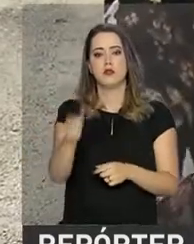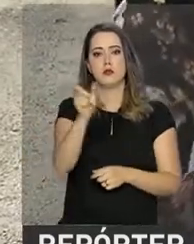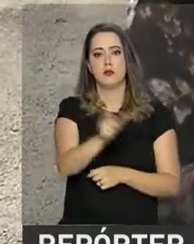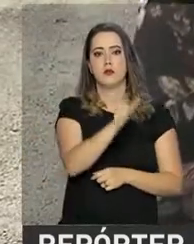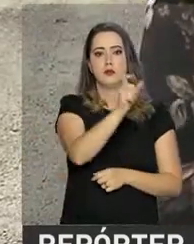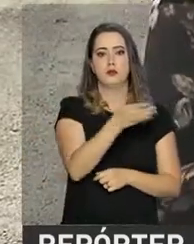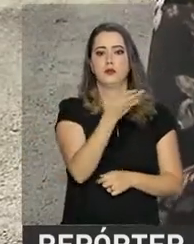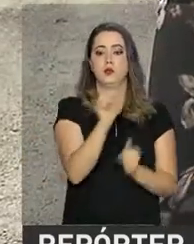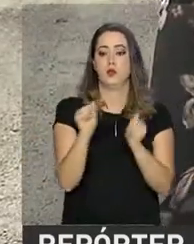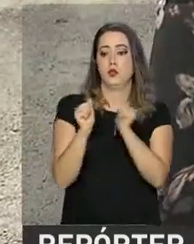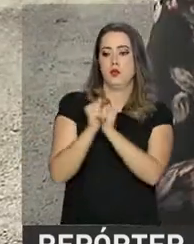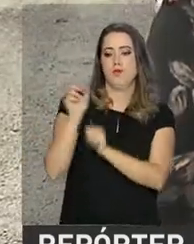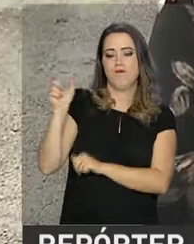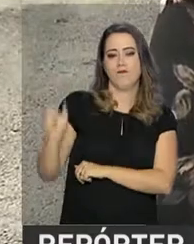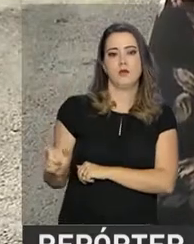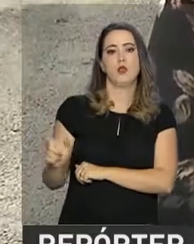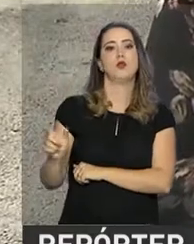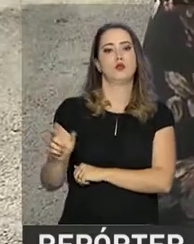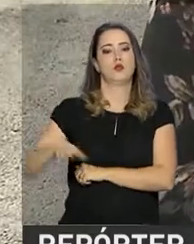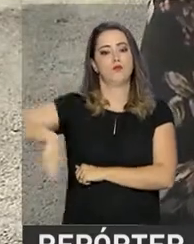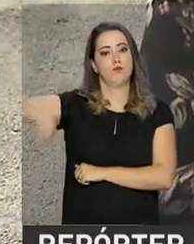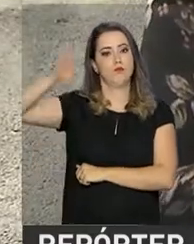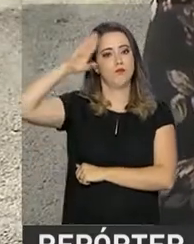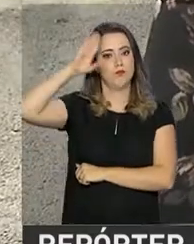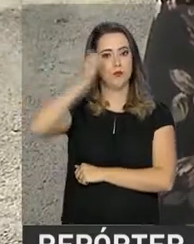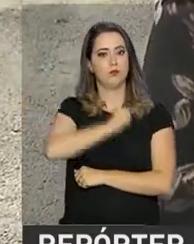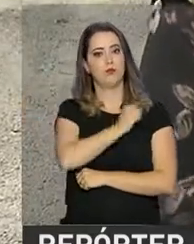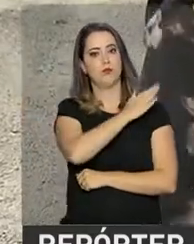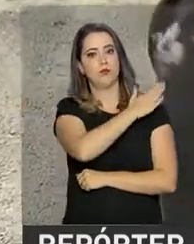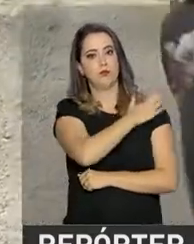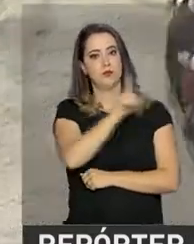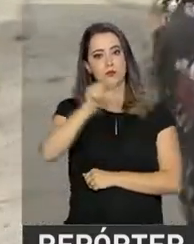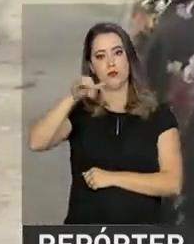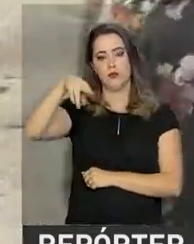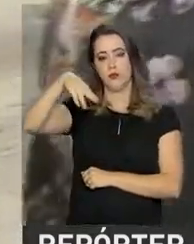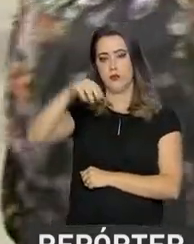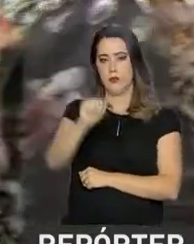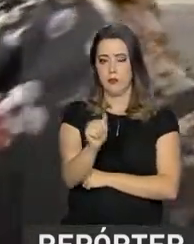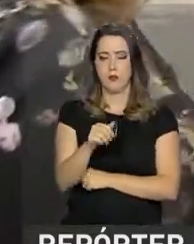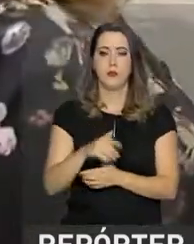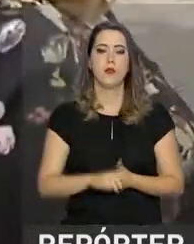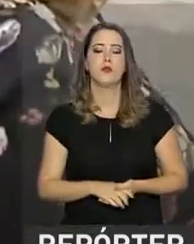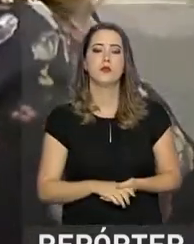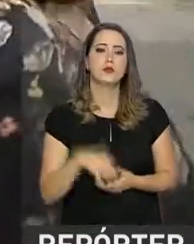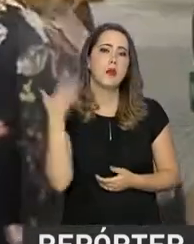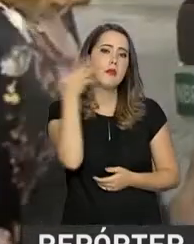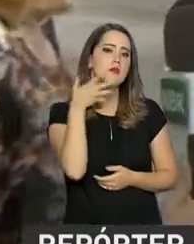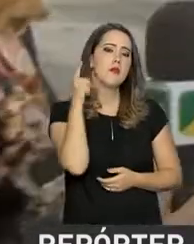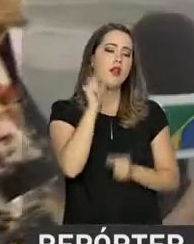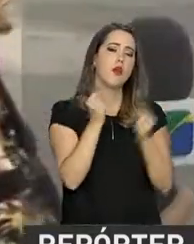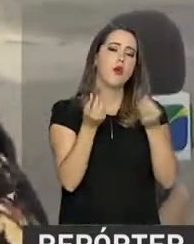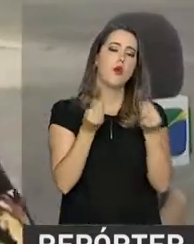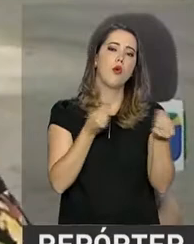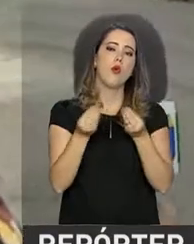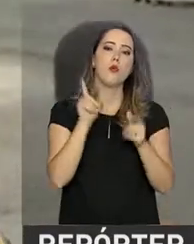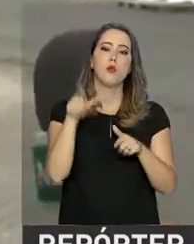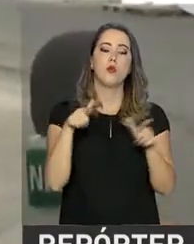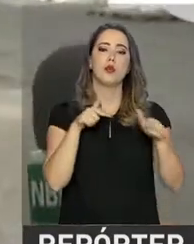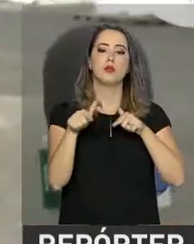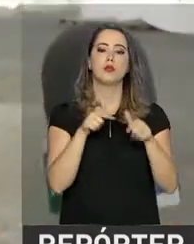que vai explicar como funciona um pouco melhor esse trabalho olá coronel é como funciona a operação